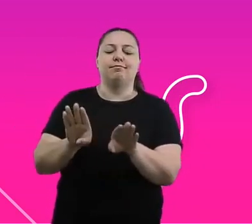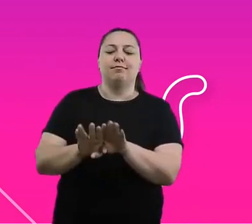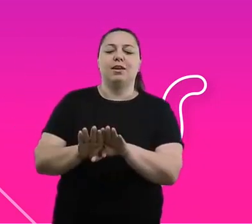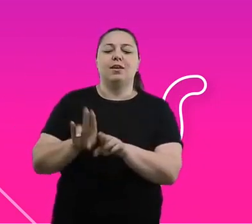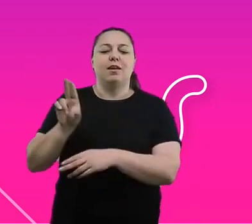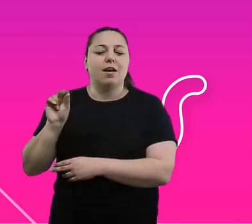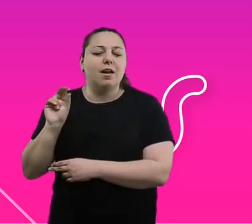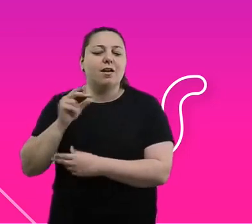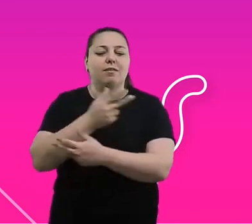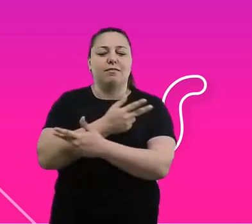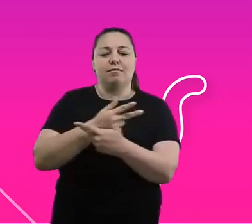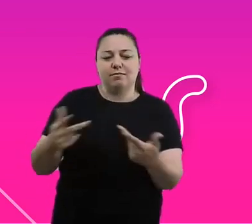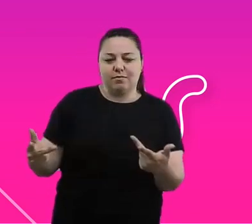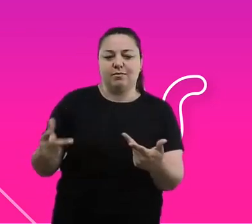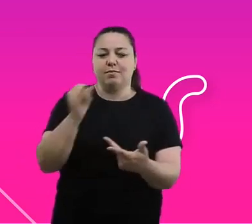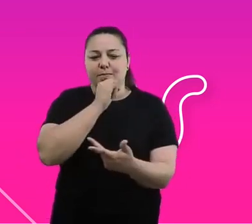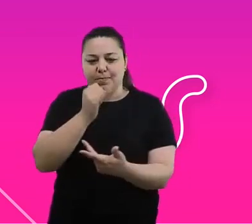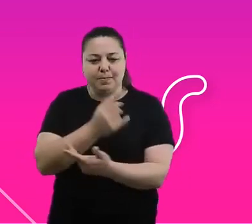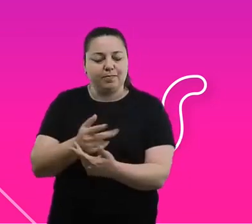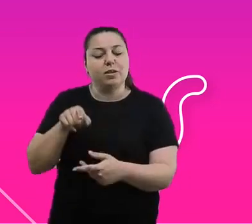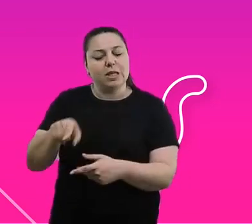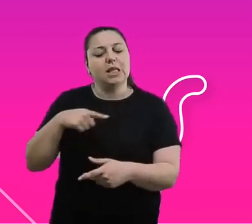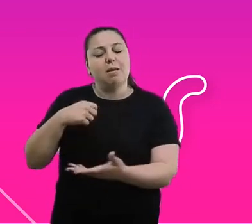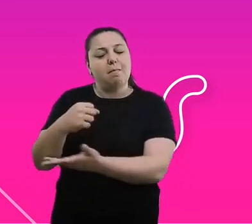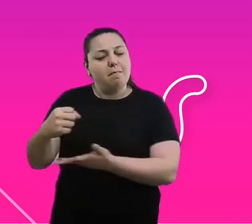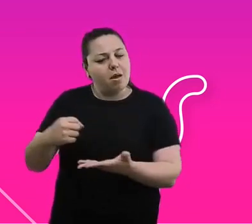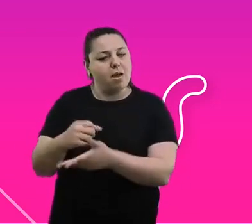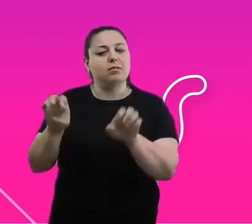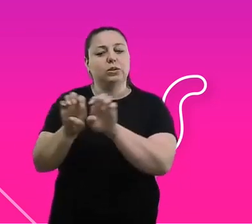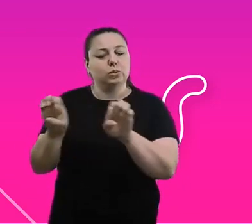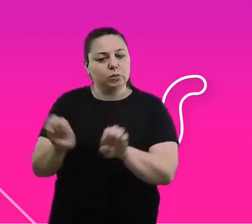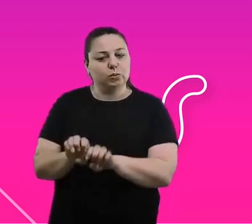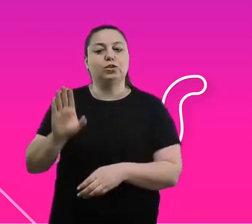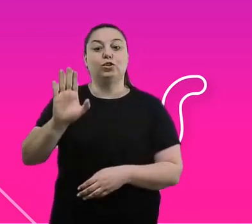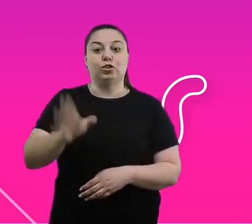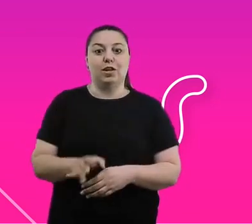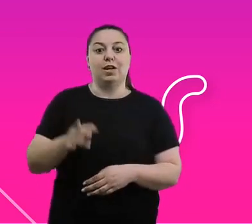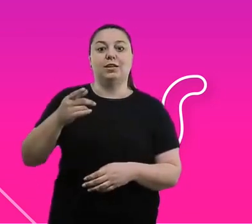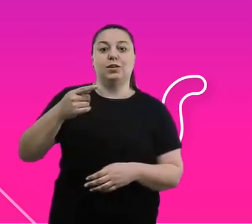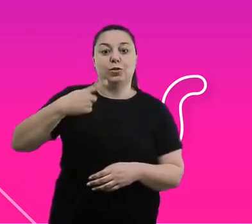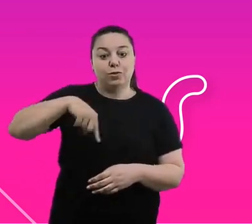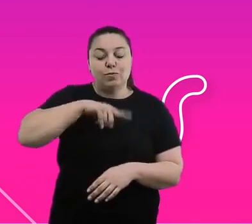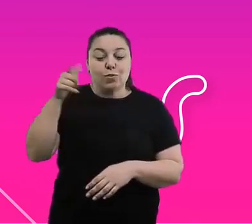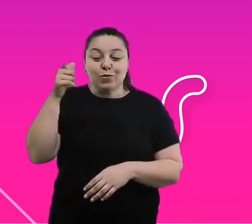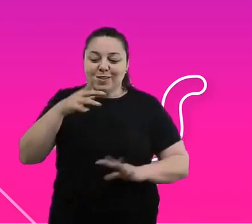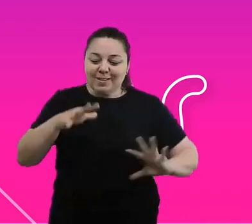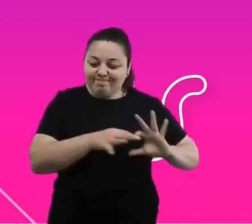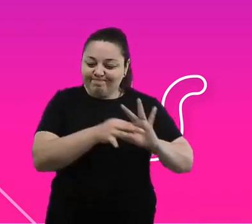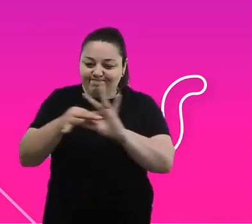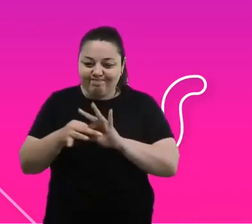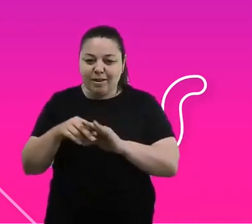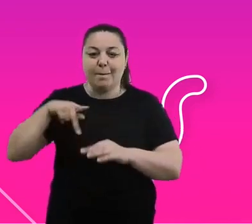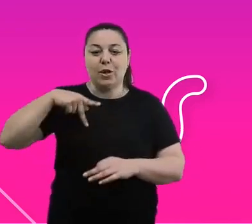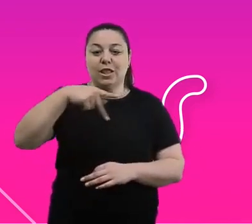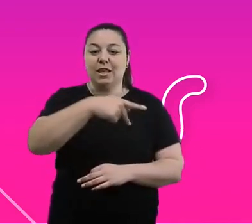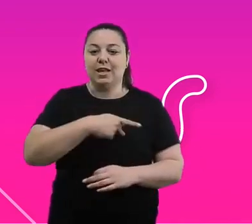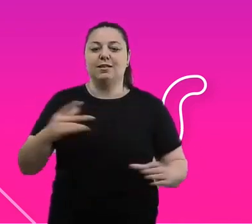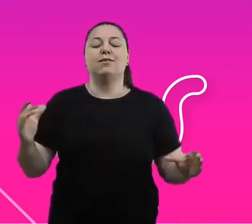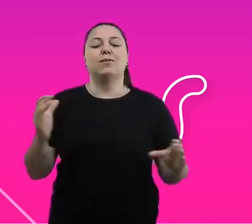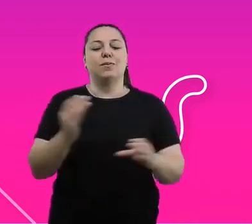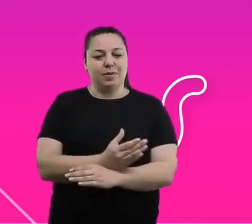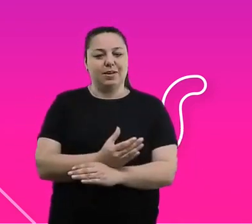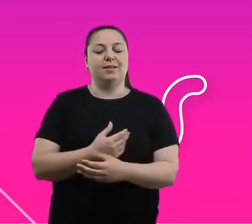Estados Unidos, que afetaram, inclusive, a rede de distribuição de carne, e houve até mesmo racionamento em alguns estados. Então, esse alerta do